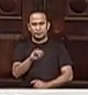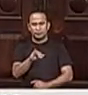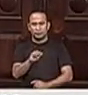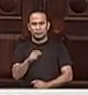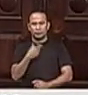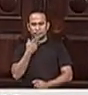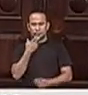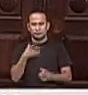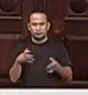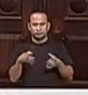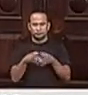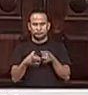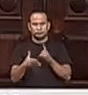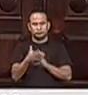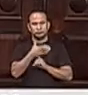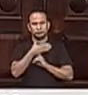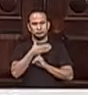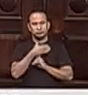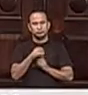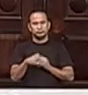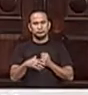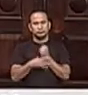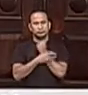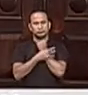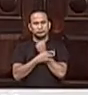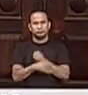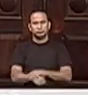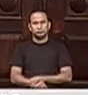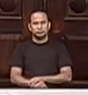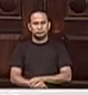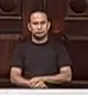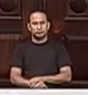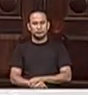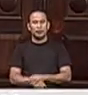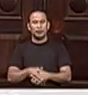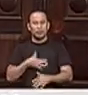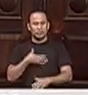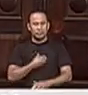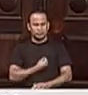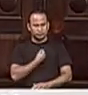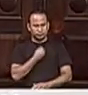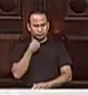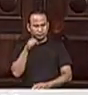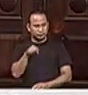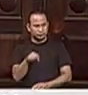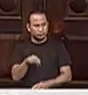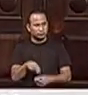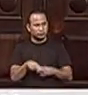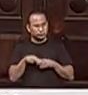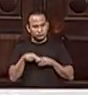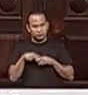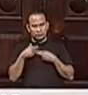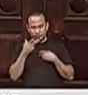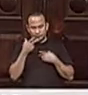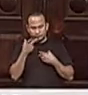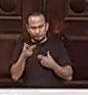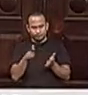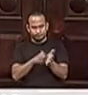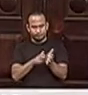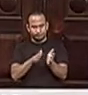Segurança. Eu, além de aqui estar para elogiar a